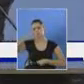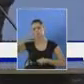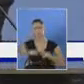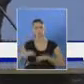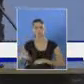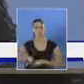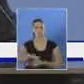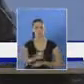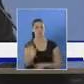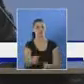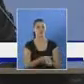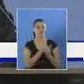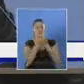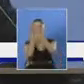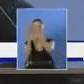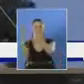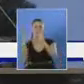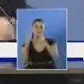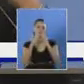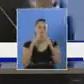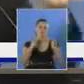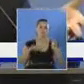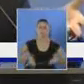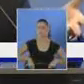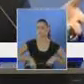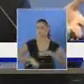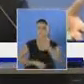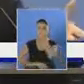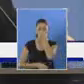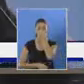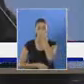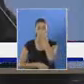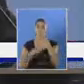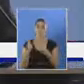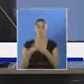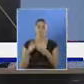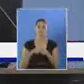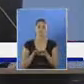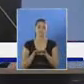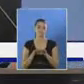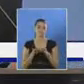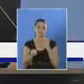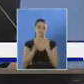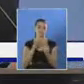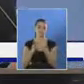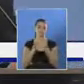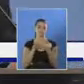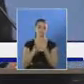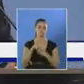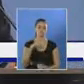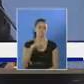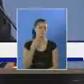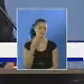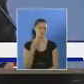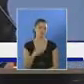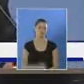ir buscar as crianças, sem expô-la ao trânsito saturado da General Carneiro, da Avenida General